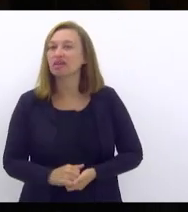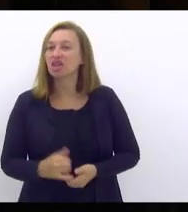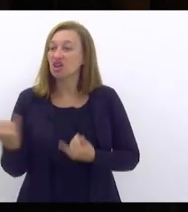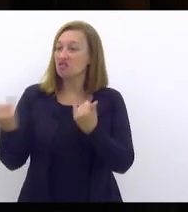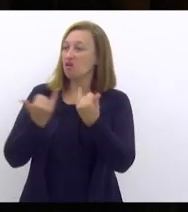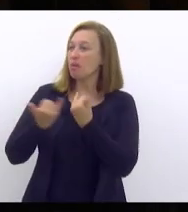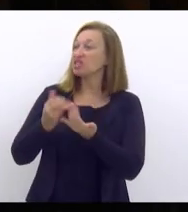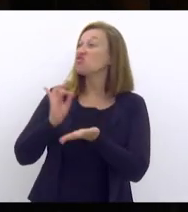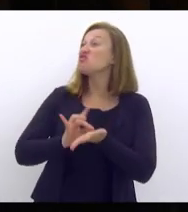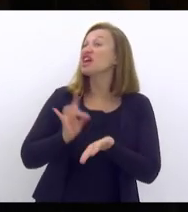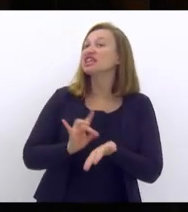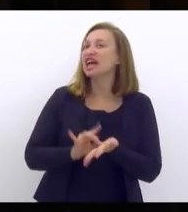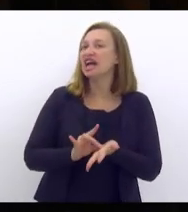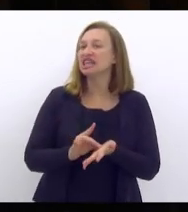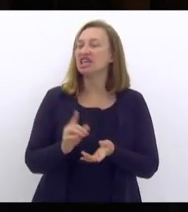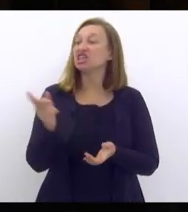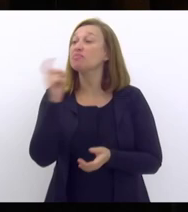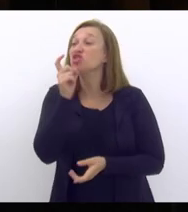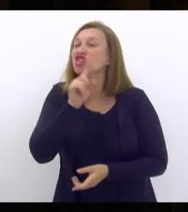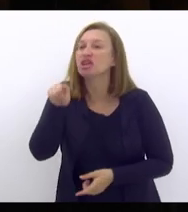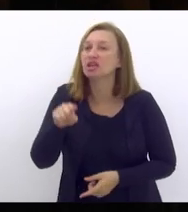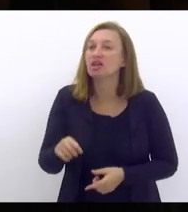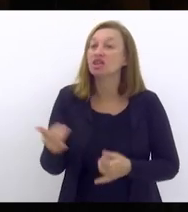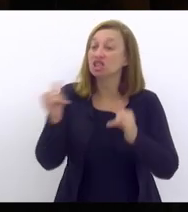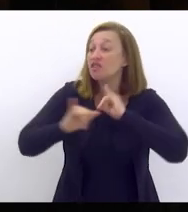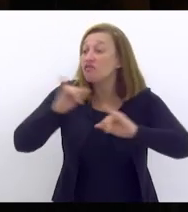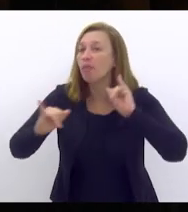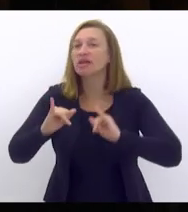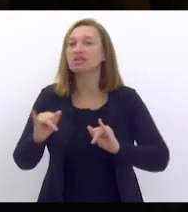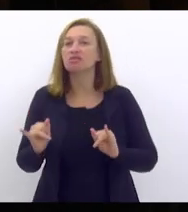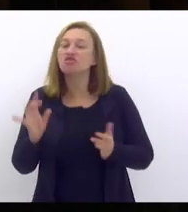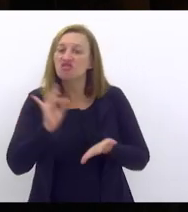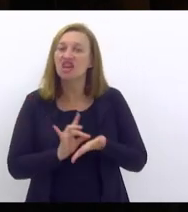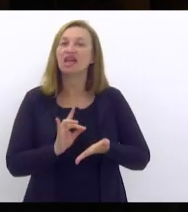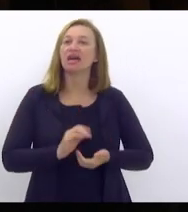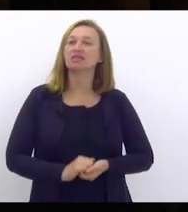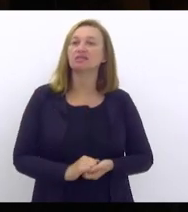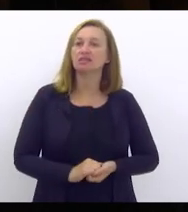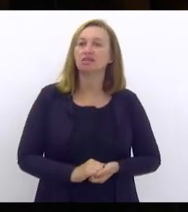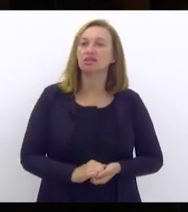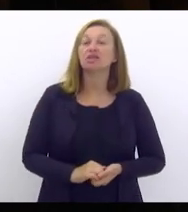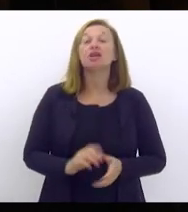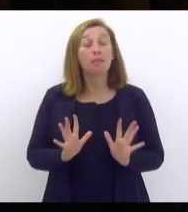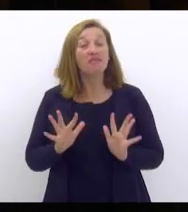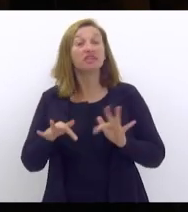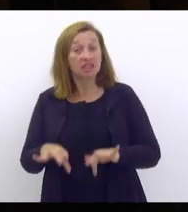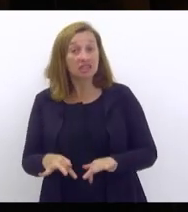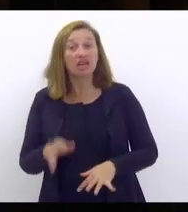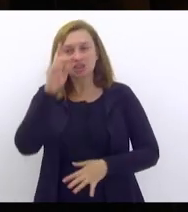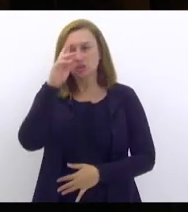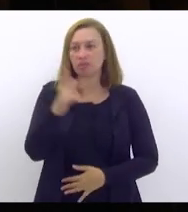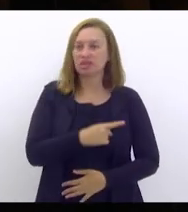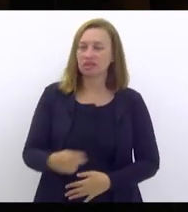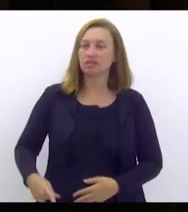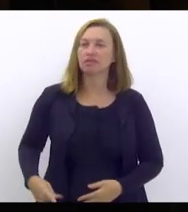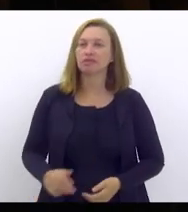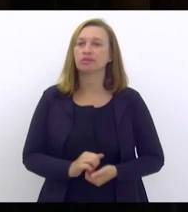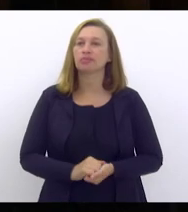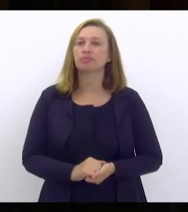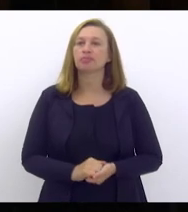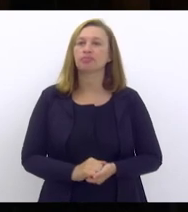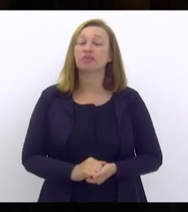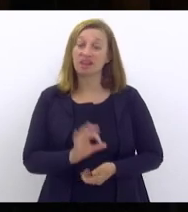não tem especulação, não. Tem informação. E para finalizar, senhor presidente,